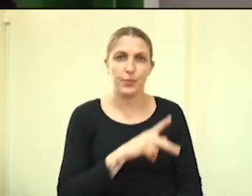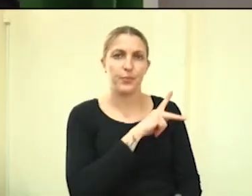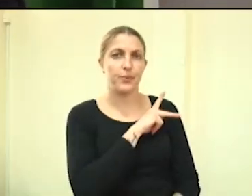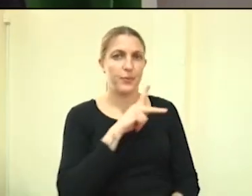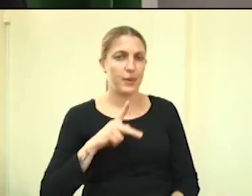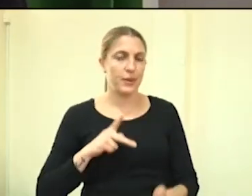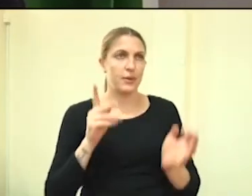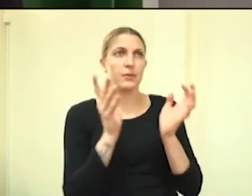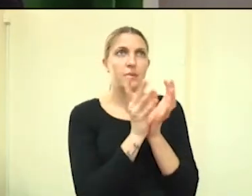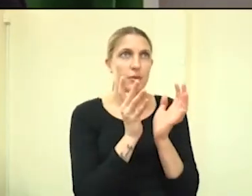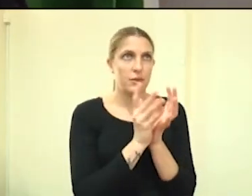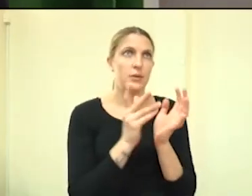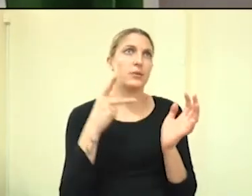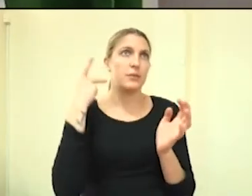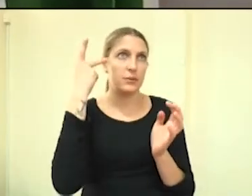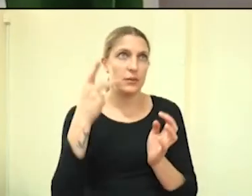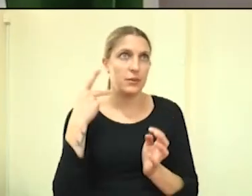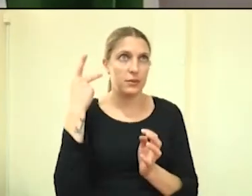Presidente, colegas vereadores,